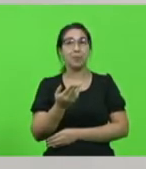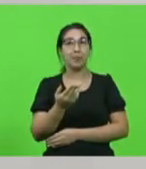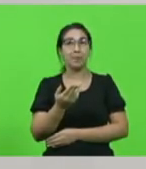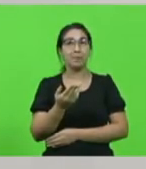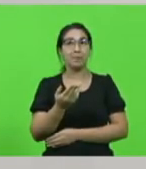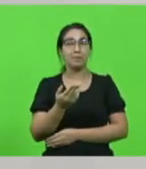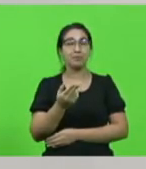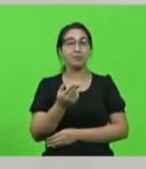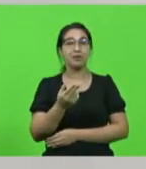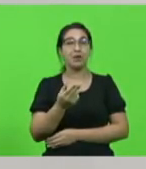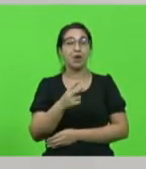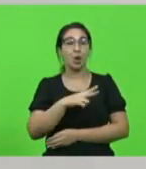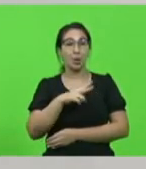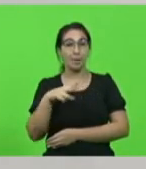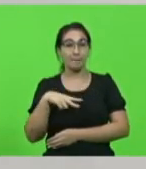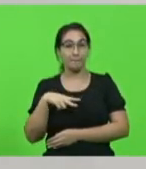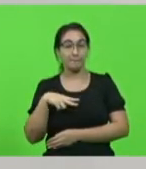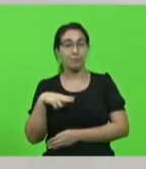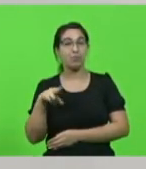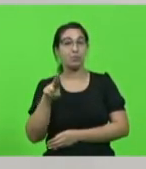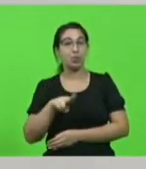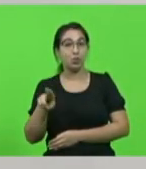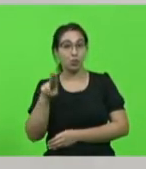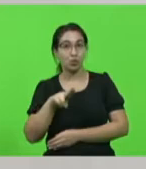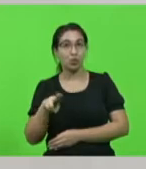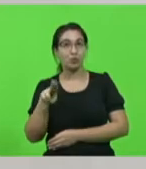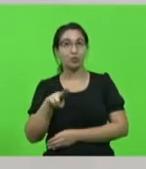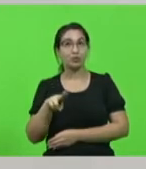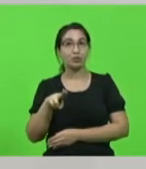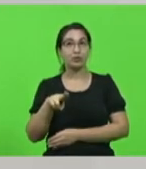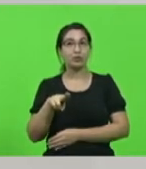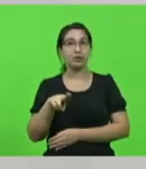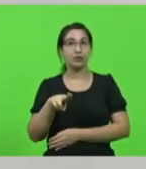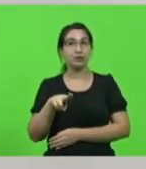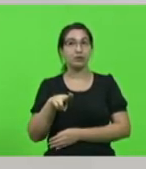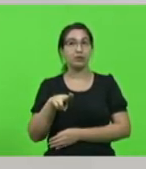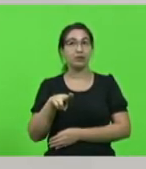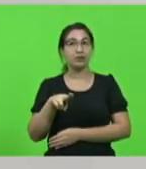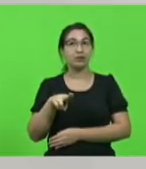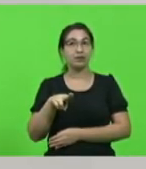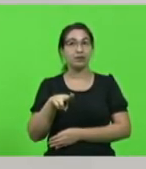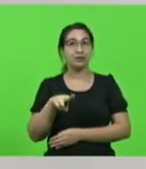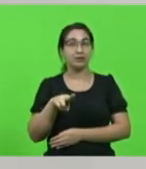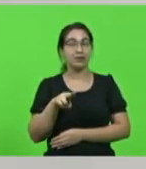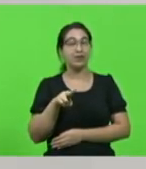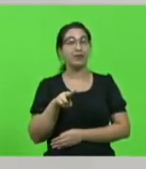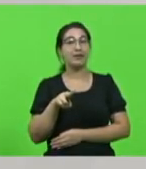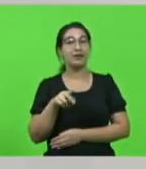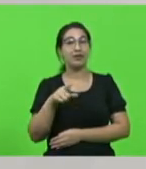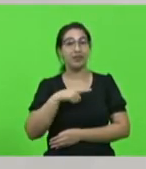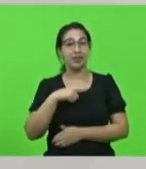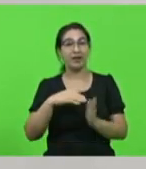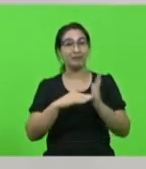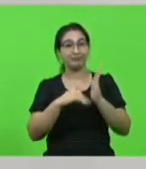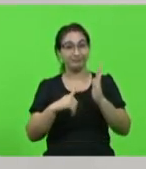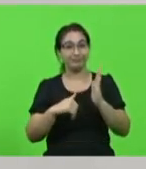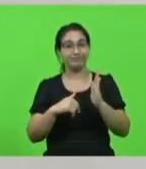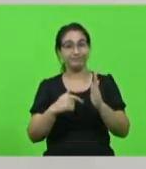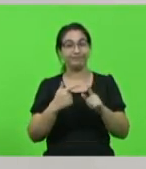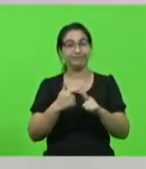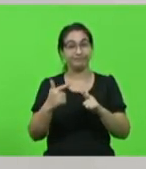bem público, e essa subutilização, há um déficit que